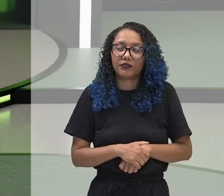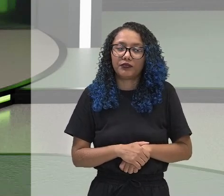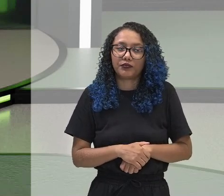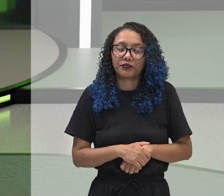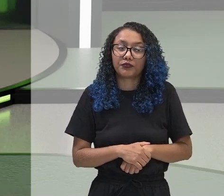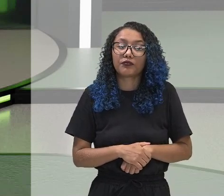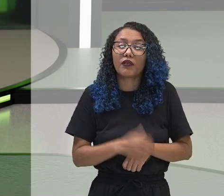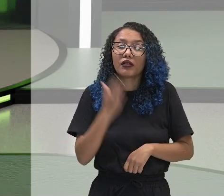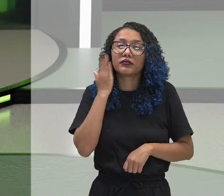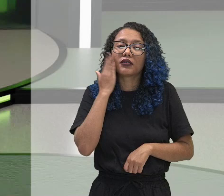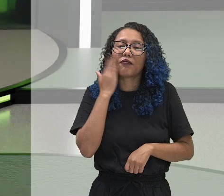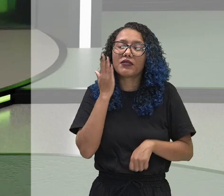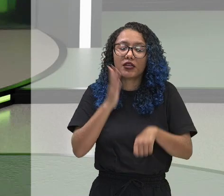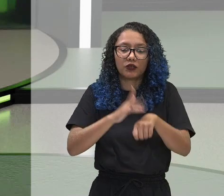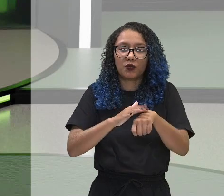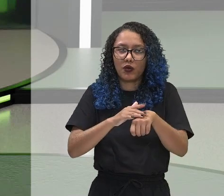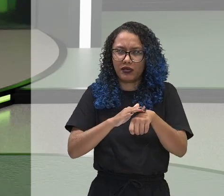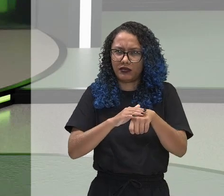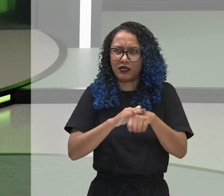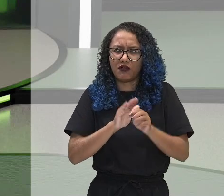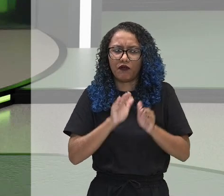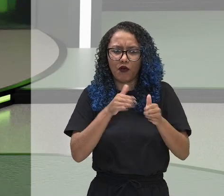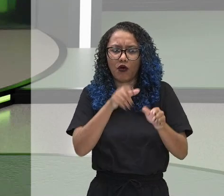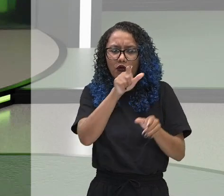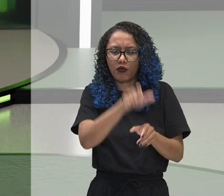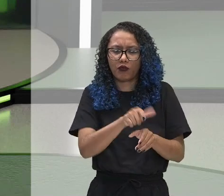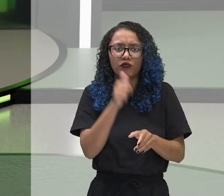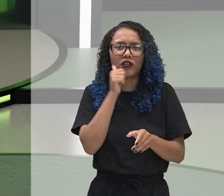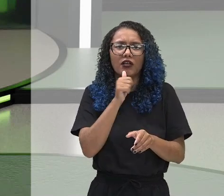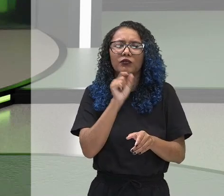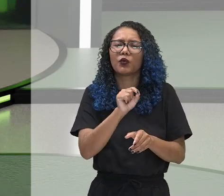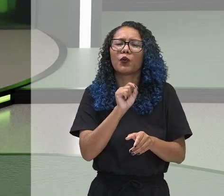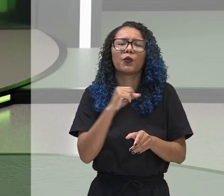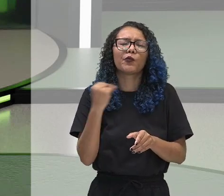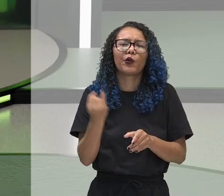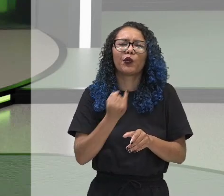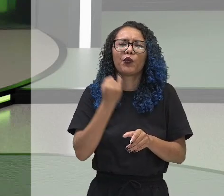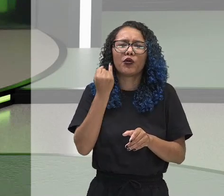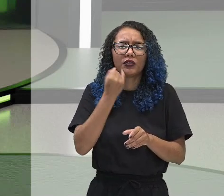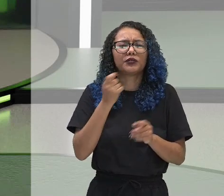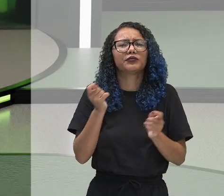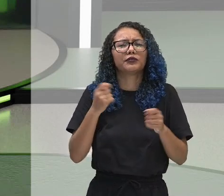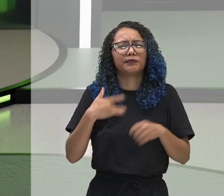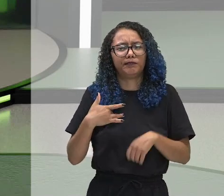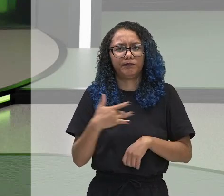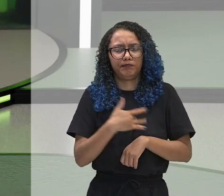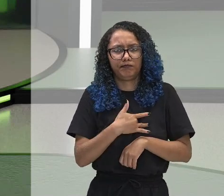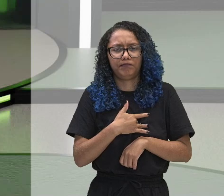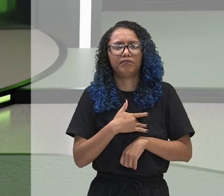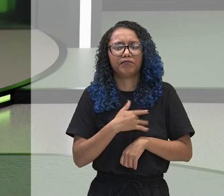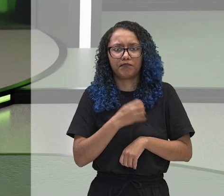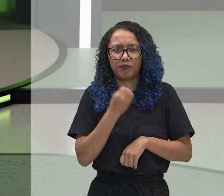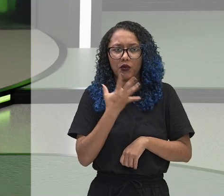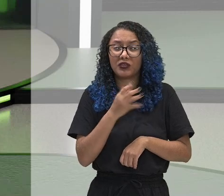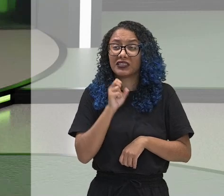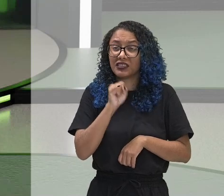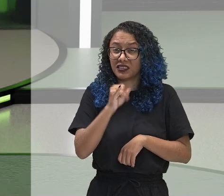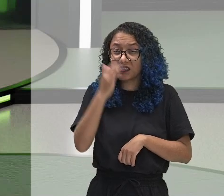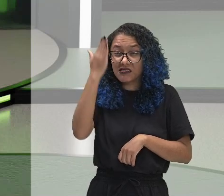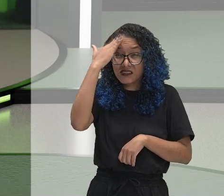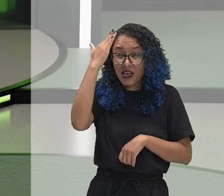as mulheres é fundamental para a saúde e o bem-estar. Através do conhecimento, você pode